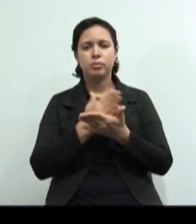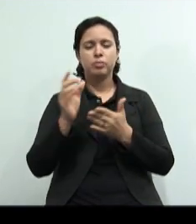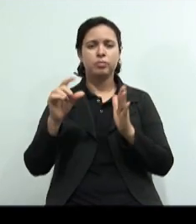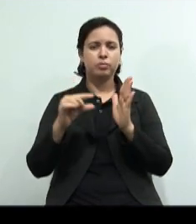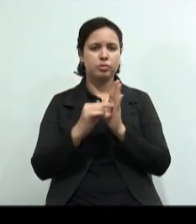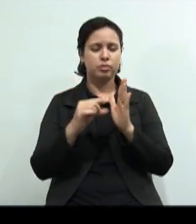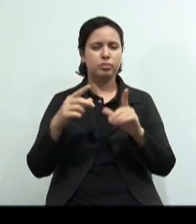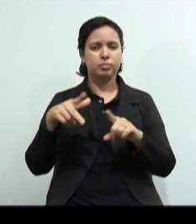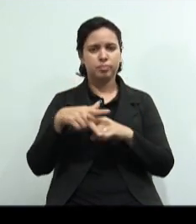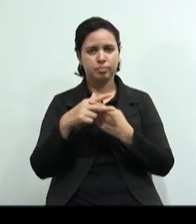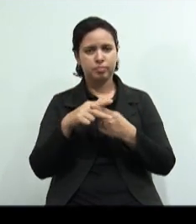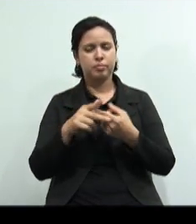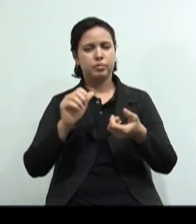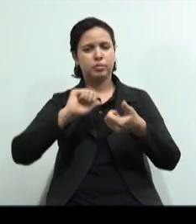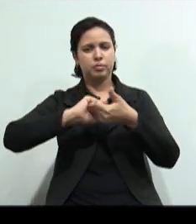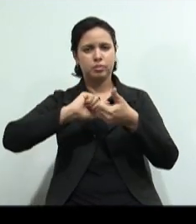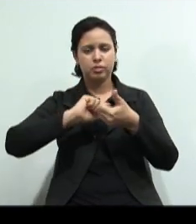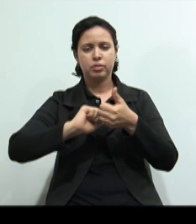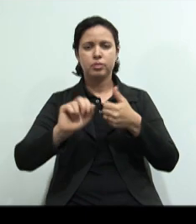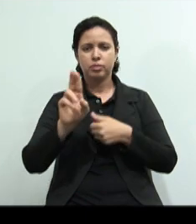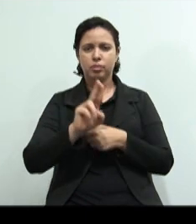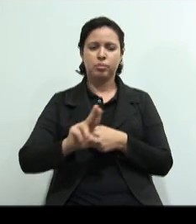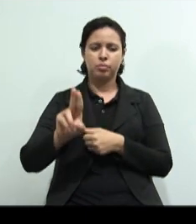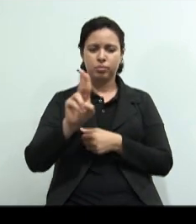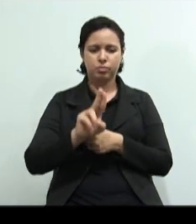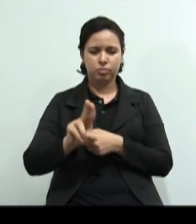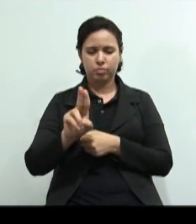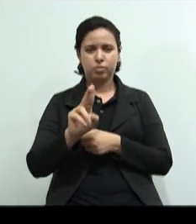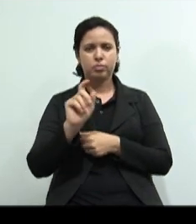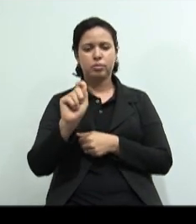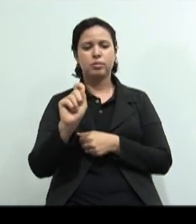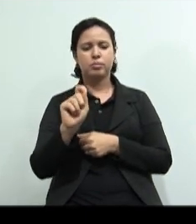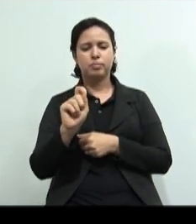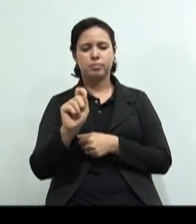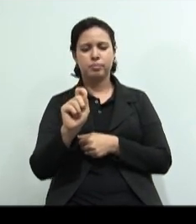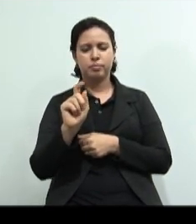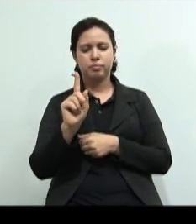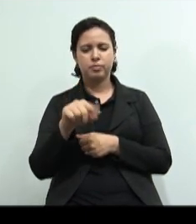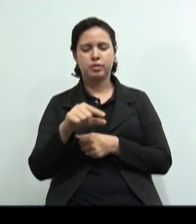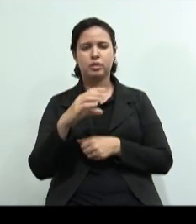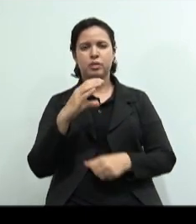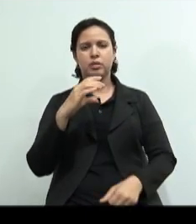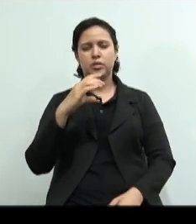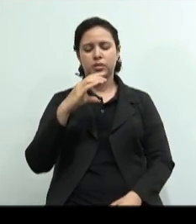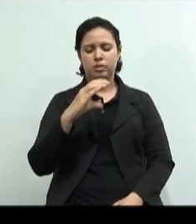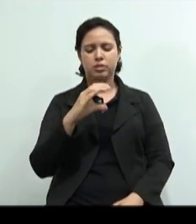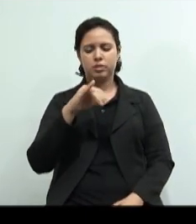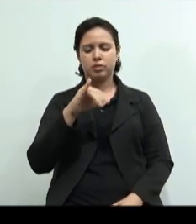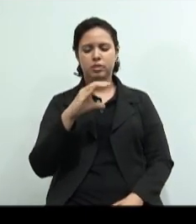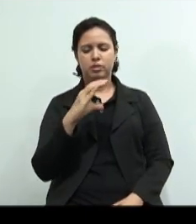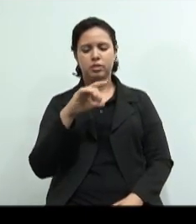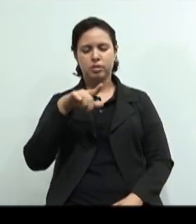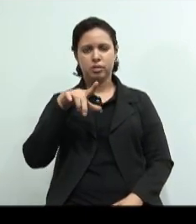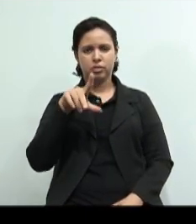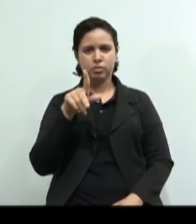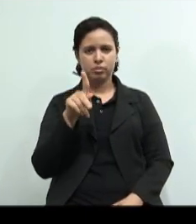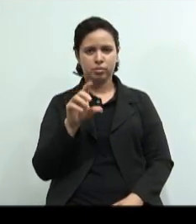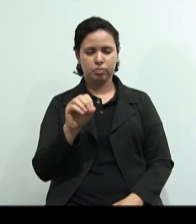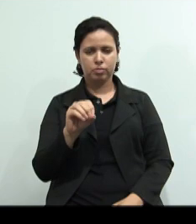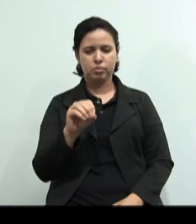de qualidade e sua aplicação, que são o ciclo do PDCA,